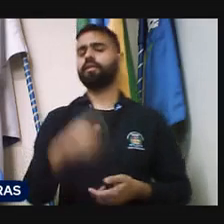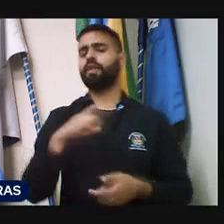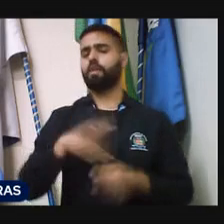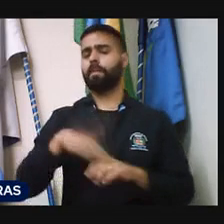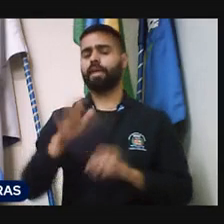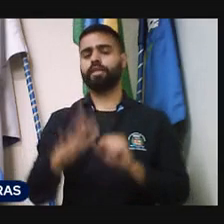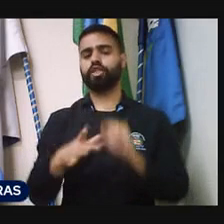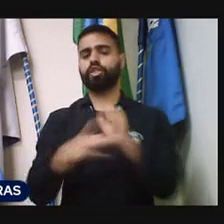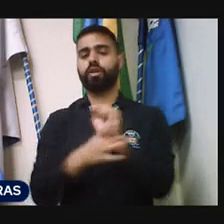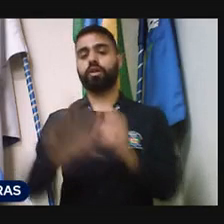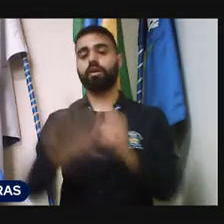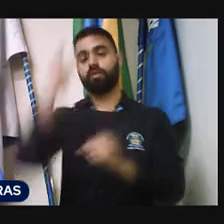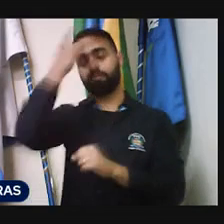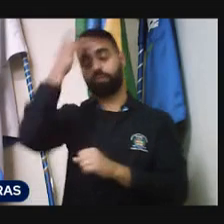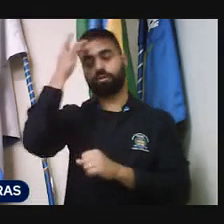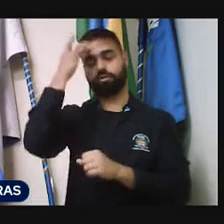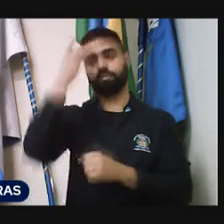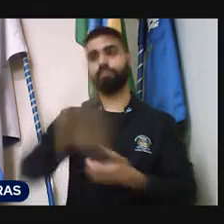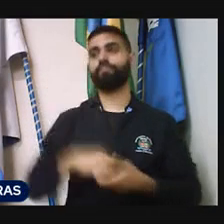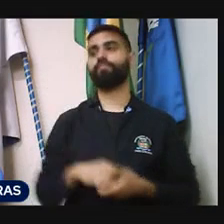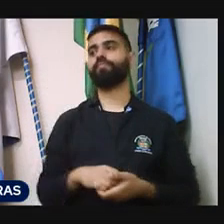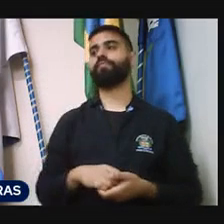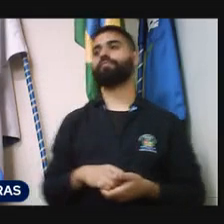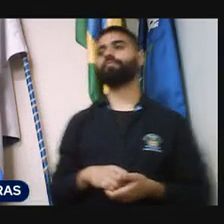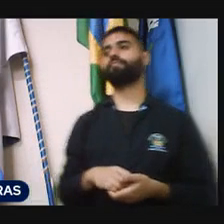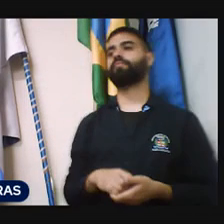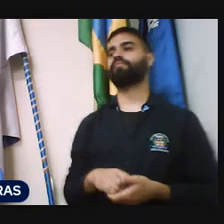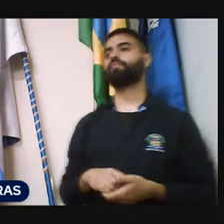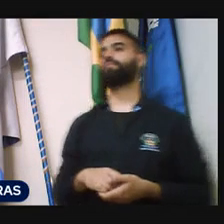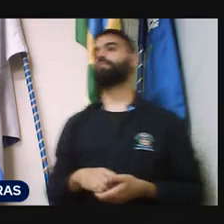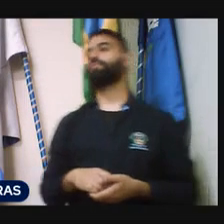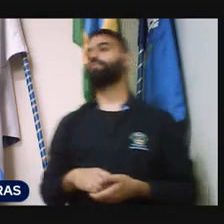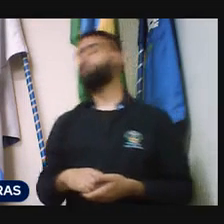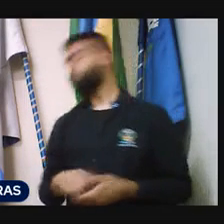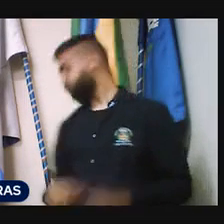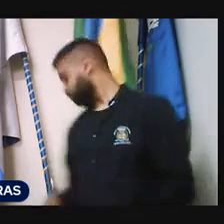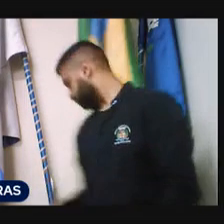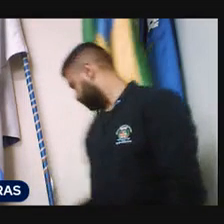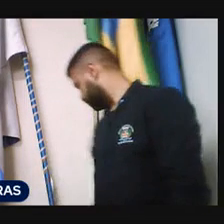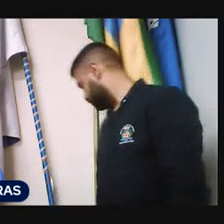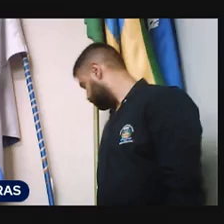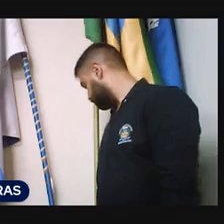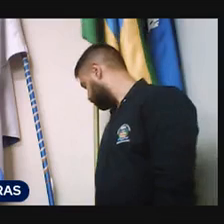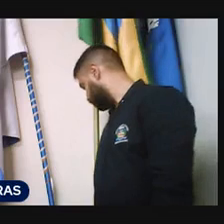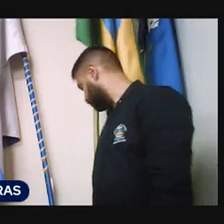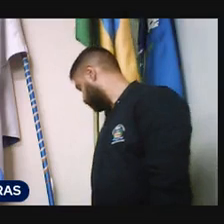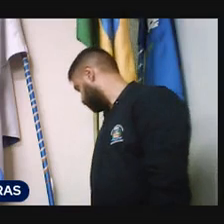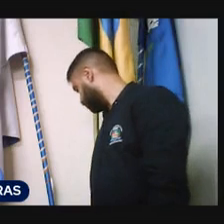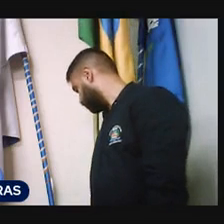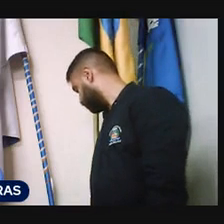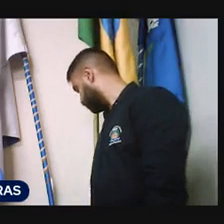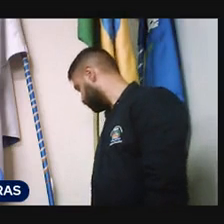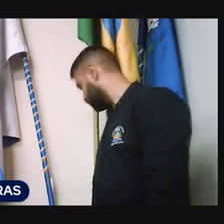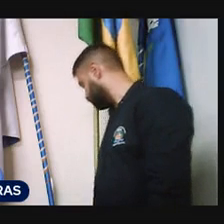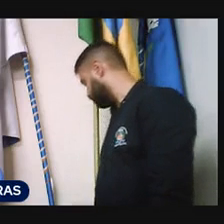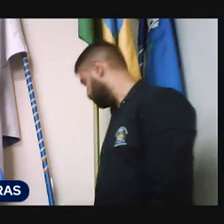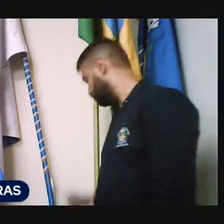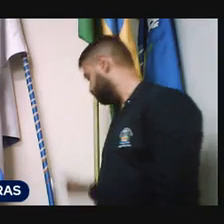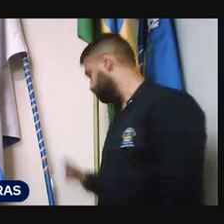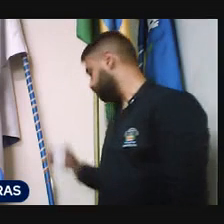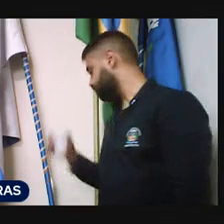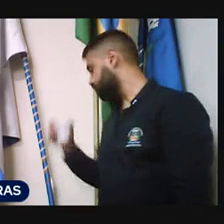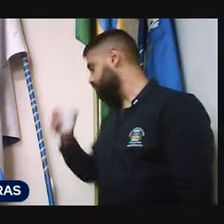trazendo segurança aos moradores sala das sessões Doze de agosto de 2011 vereadora Fabiane Vasconcellos